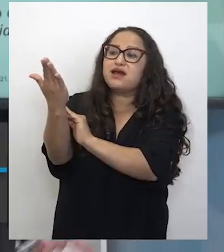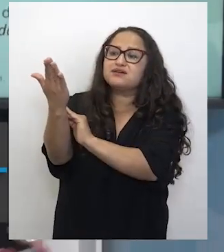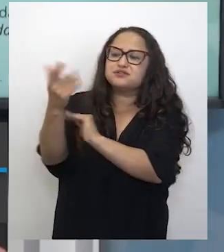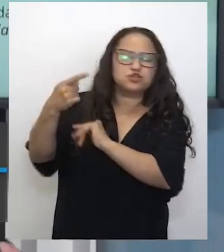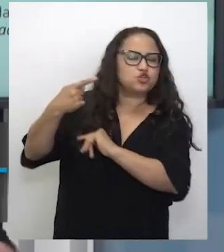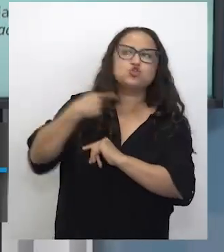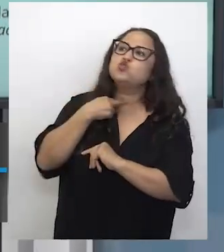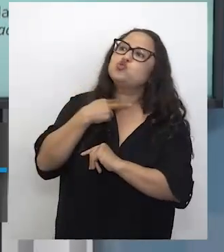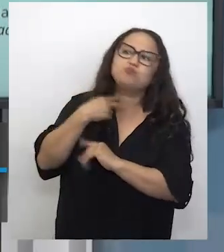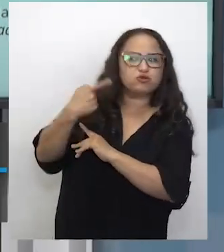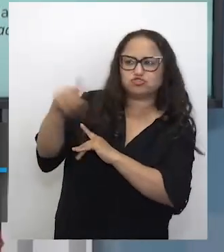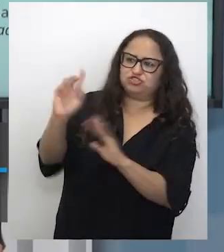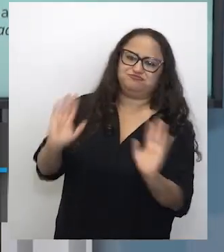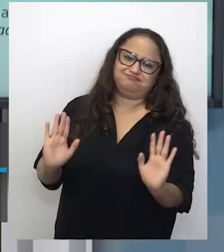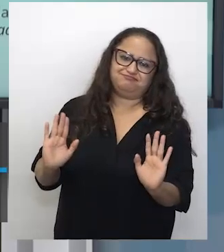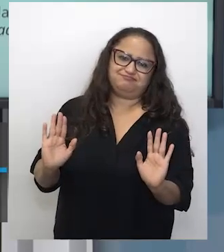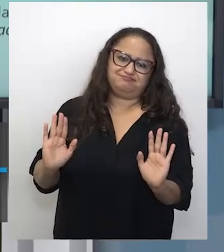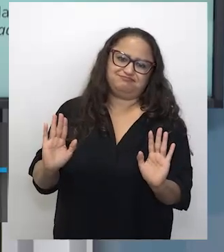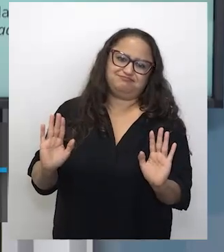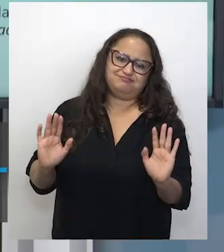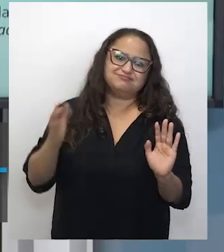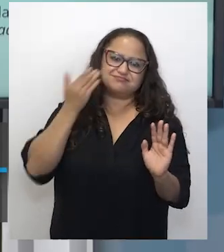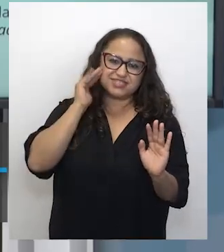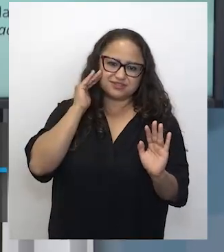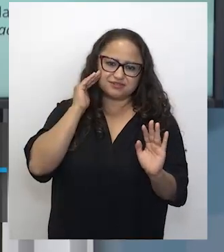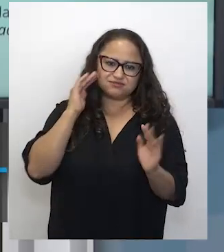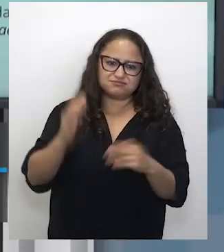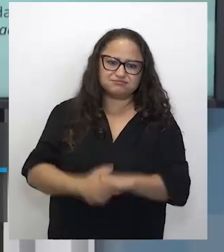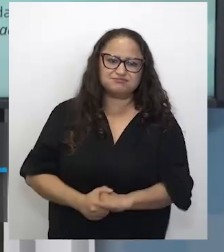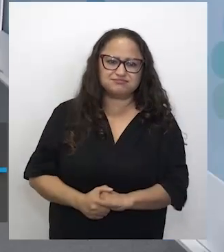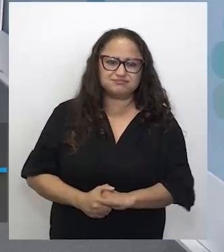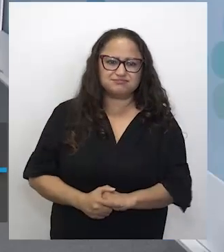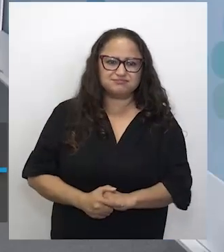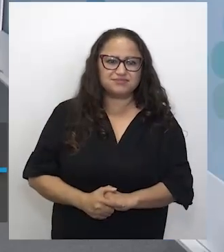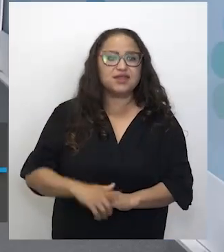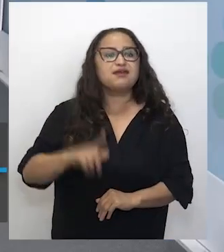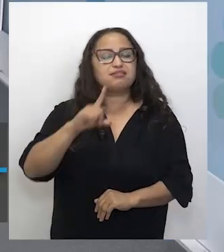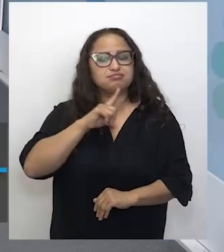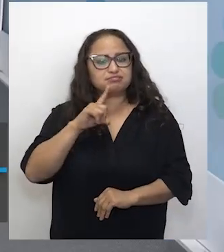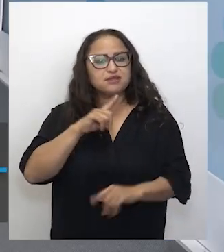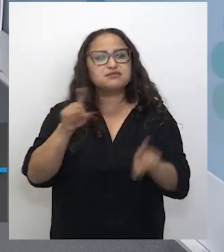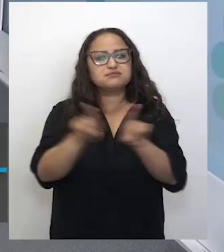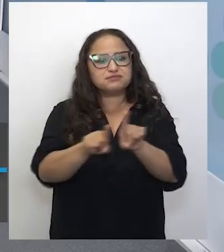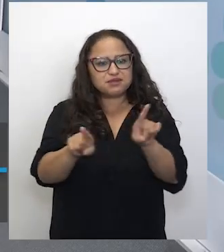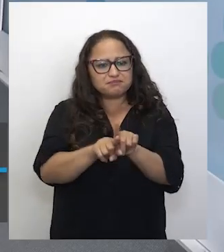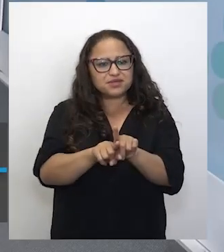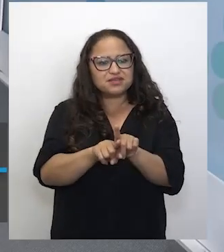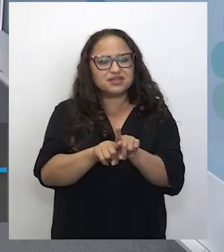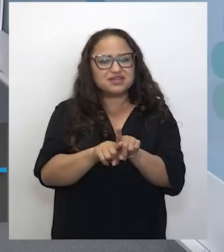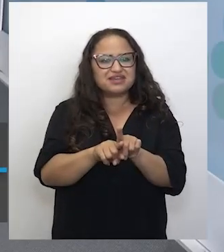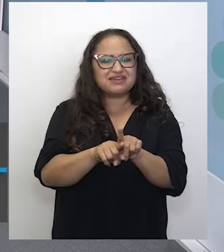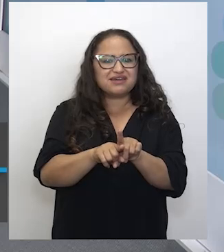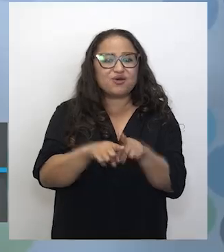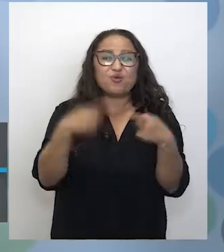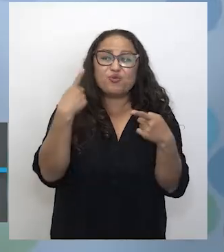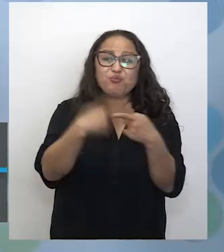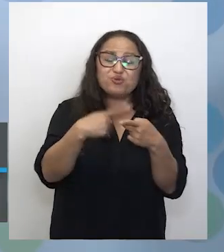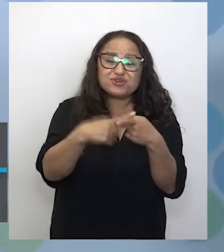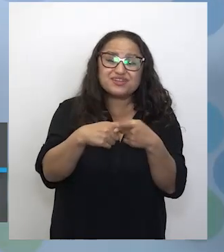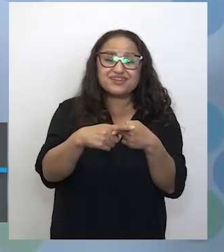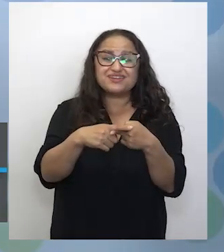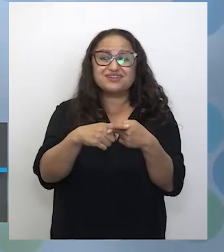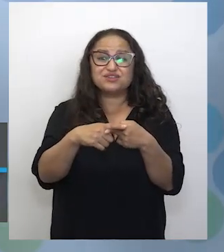vá, né, Simba? Pega, que a gente gosta de viajar. Sim, e aí existem consequências em relação a esse processo de